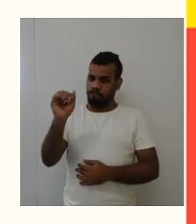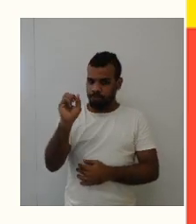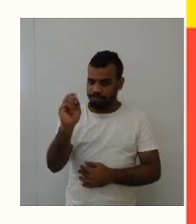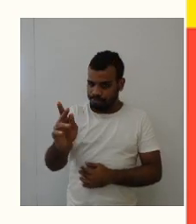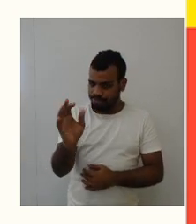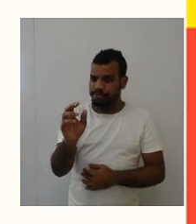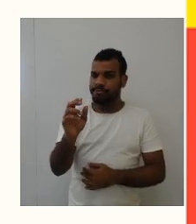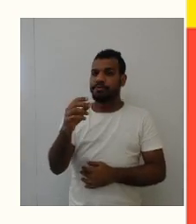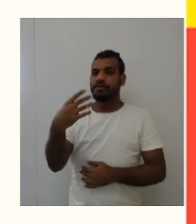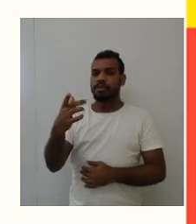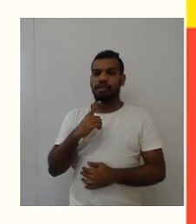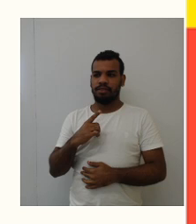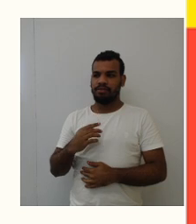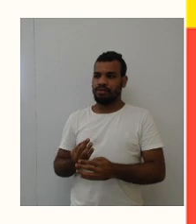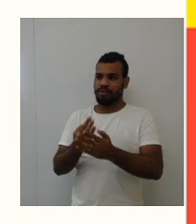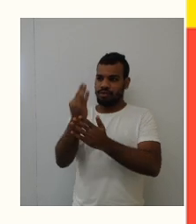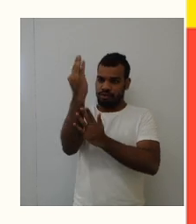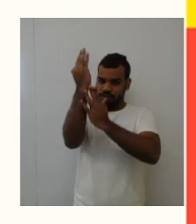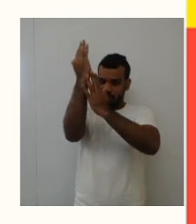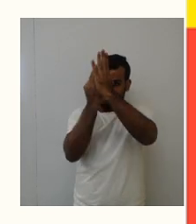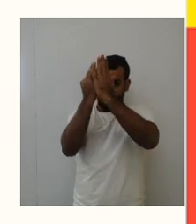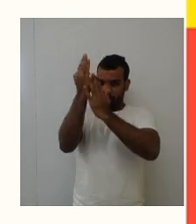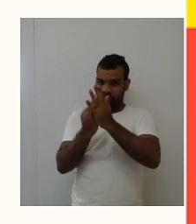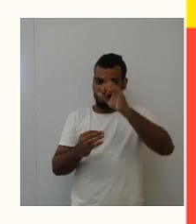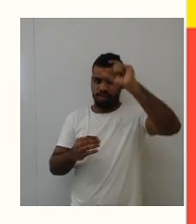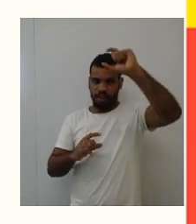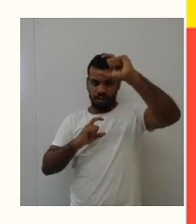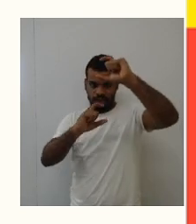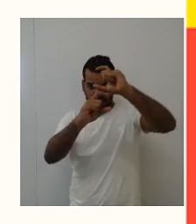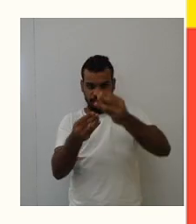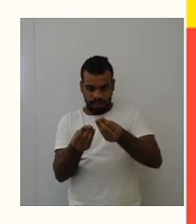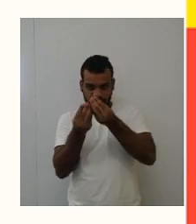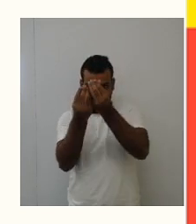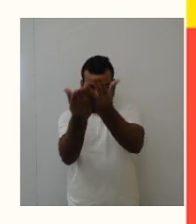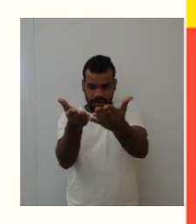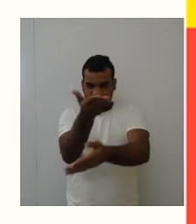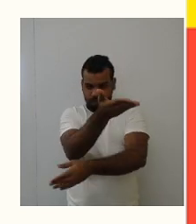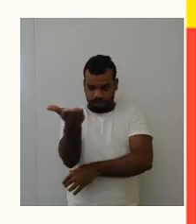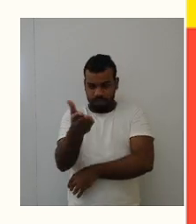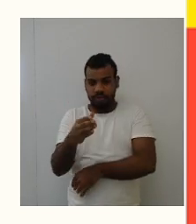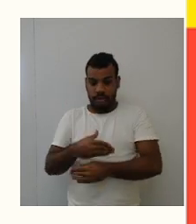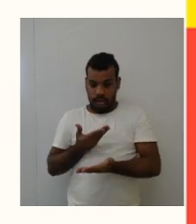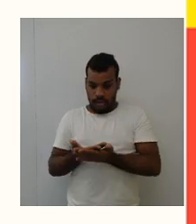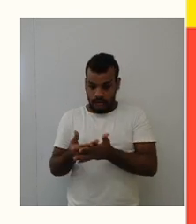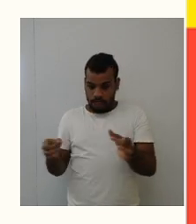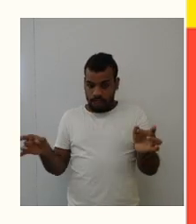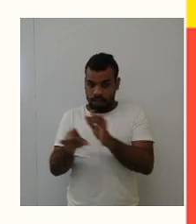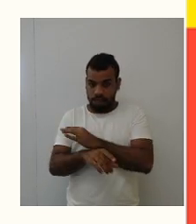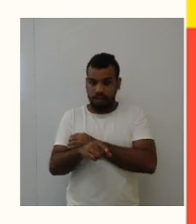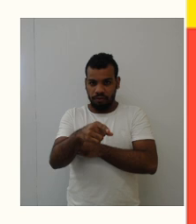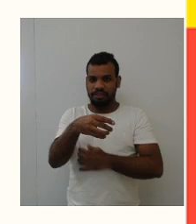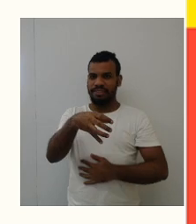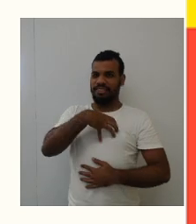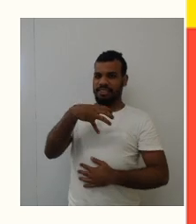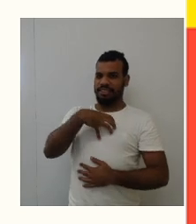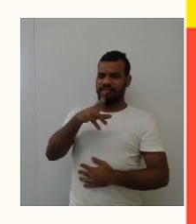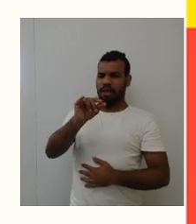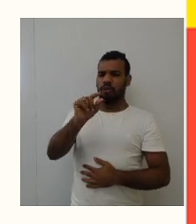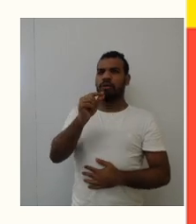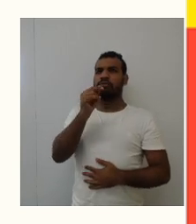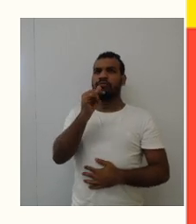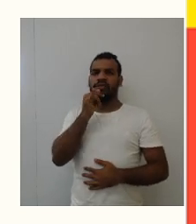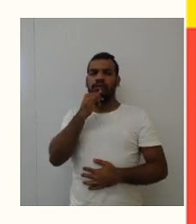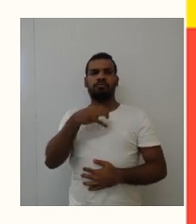Eu trouxe 2 trechos de Carolina de Jesus para vocês, né? Eu acho que depois dessa aula vocês vão se sentir até